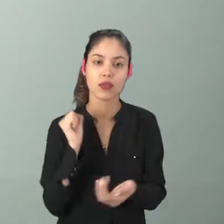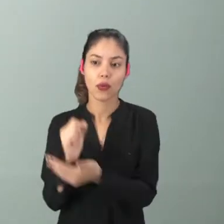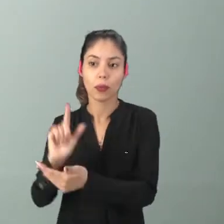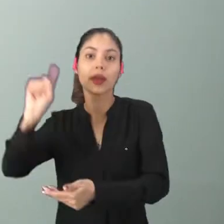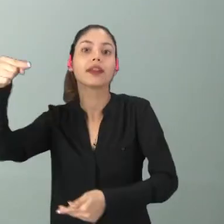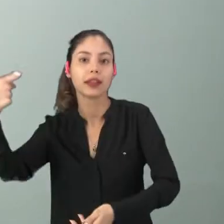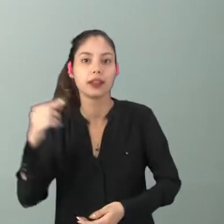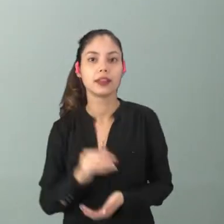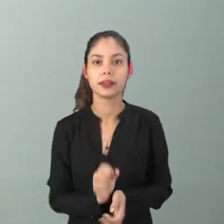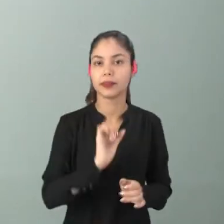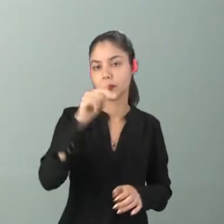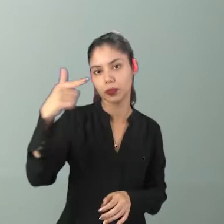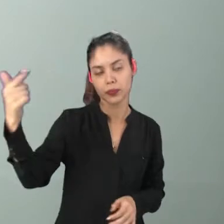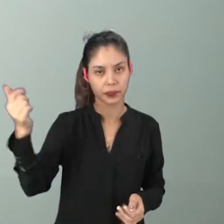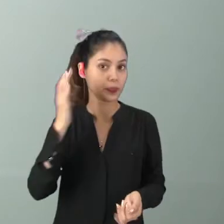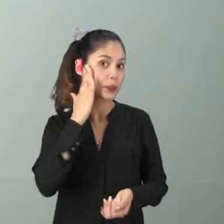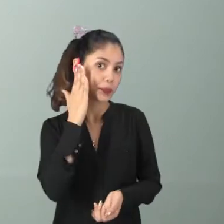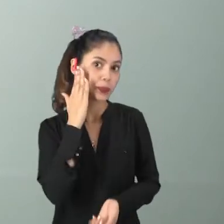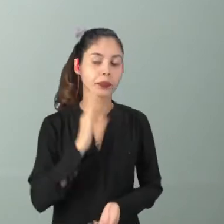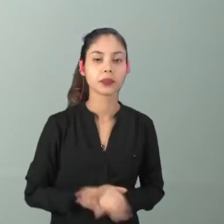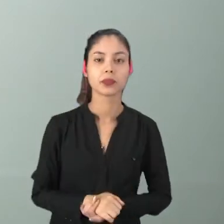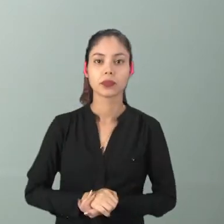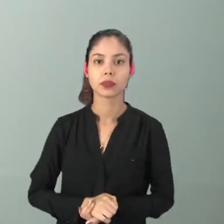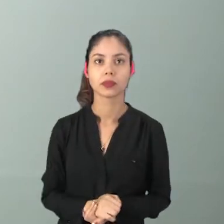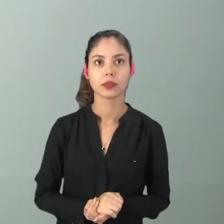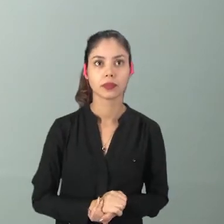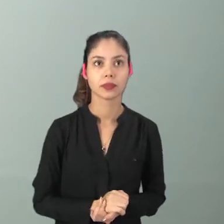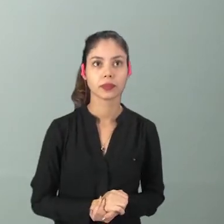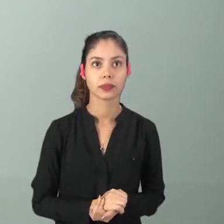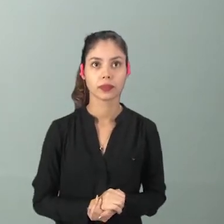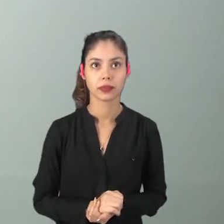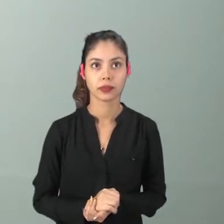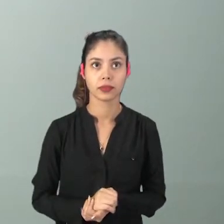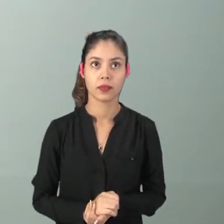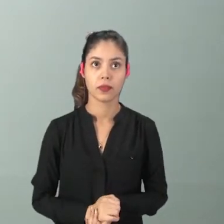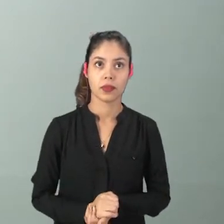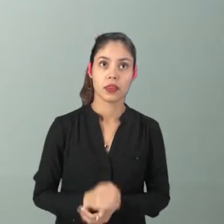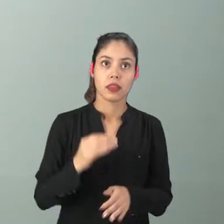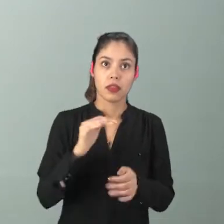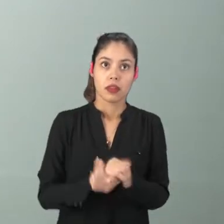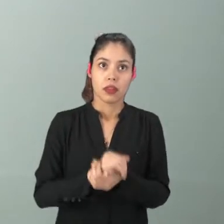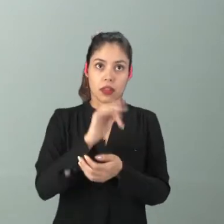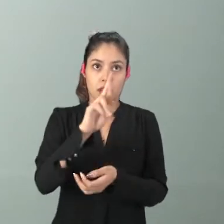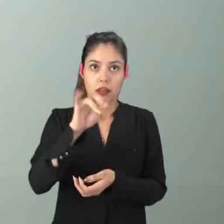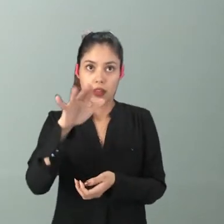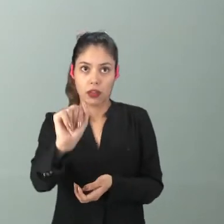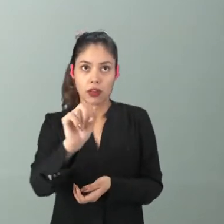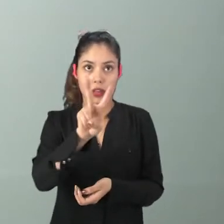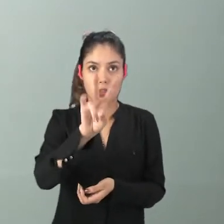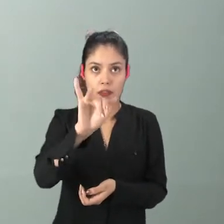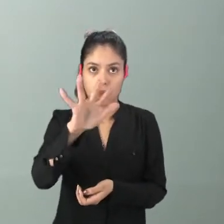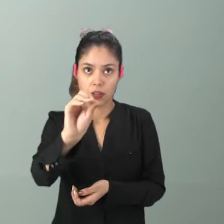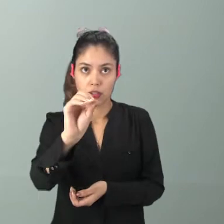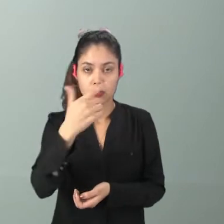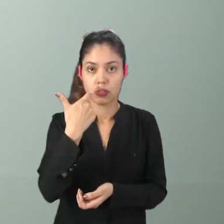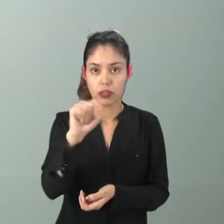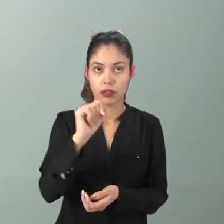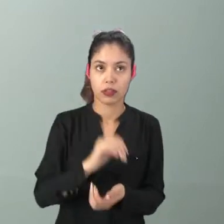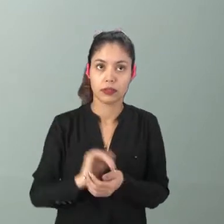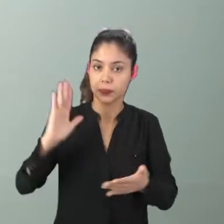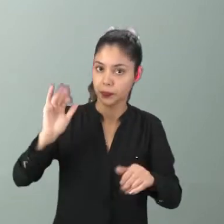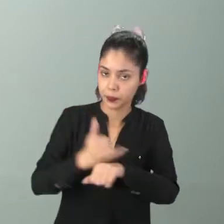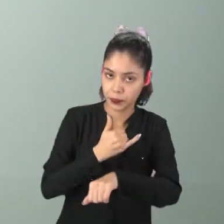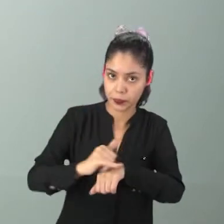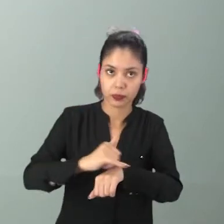aquilo, etc. Entendem? Figuras e vícios de linguagem, que são mecanismos e